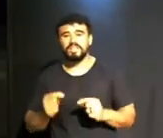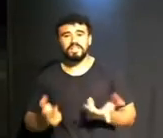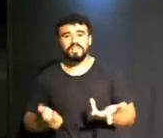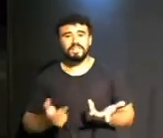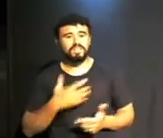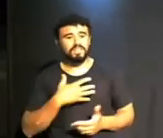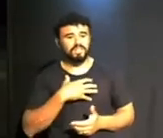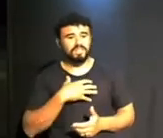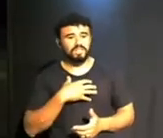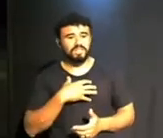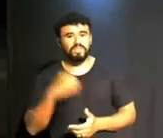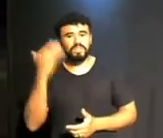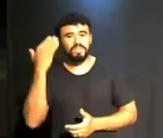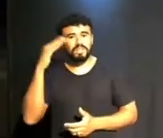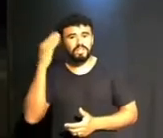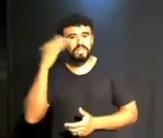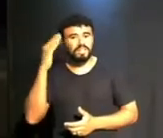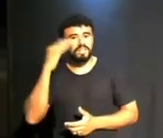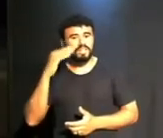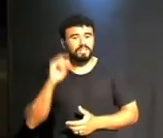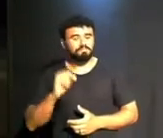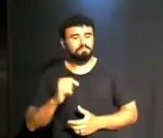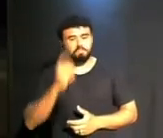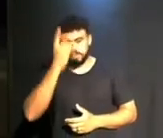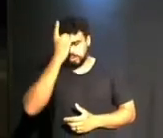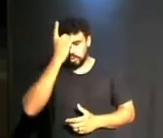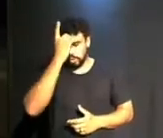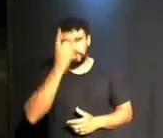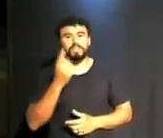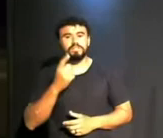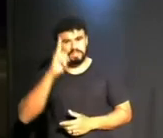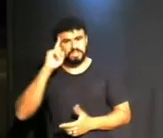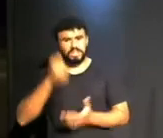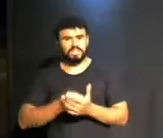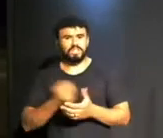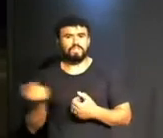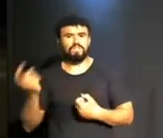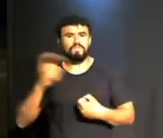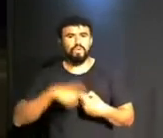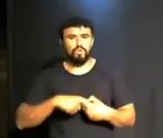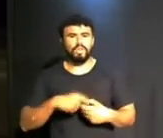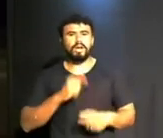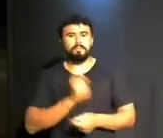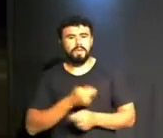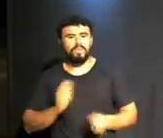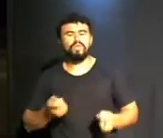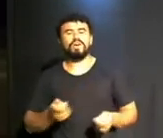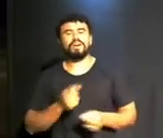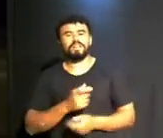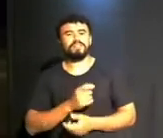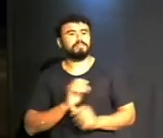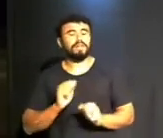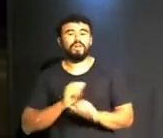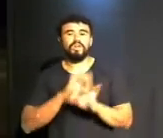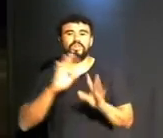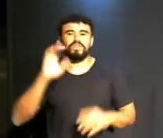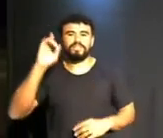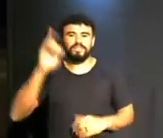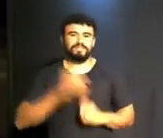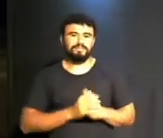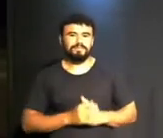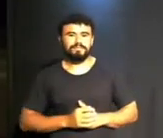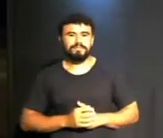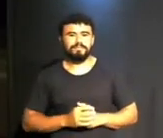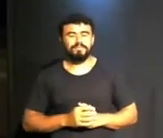fato de um filho que entendeu os seus talentos e decidiu voltar para tocar e ministrar para glória de Deus